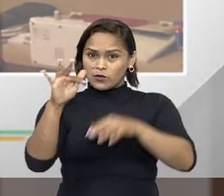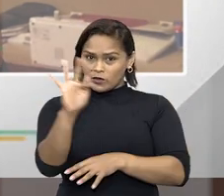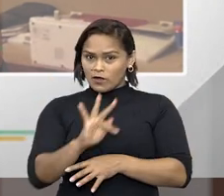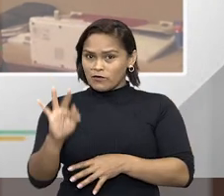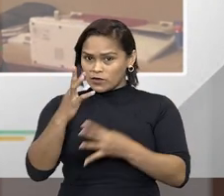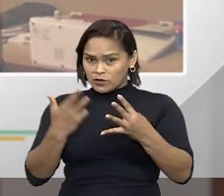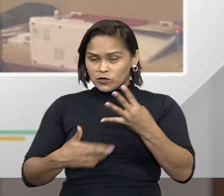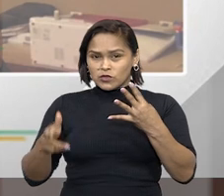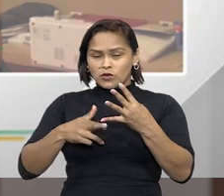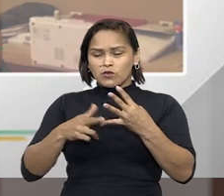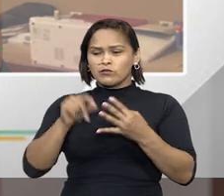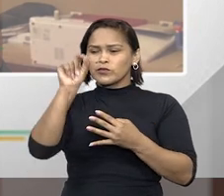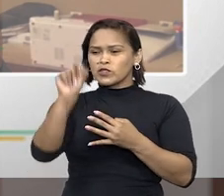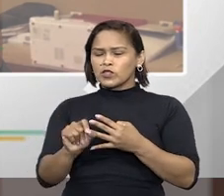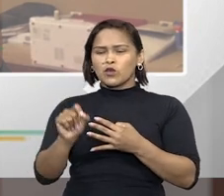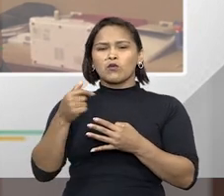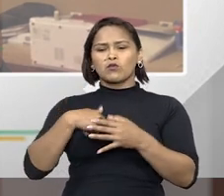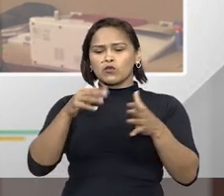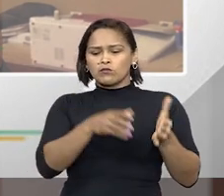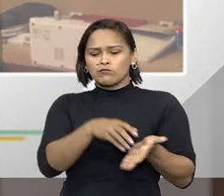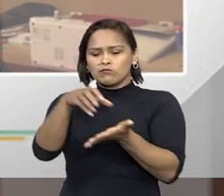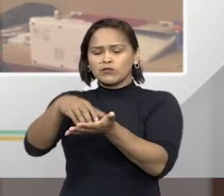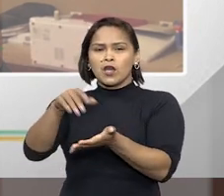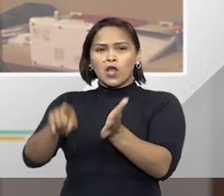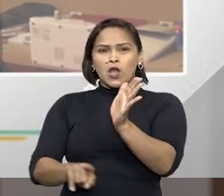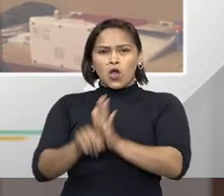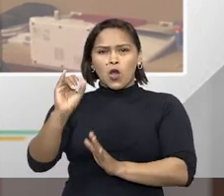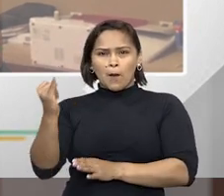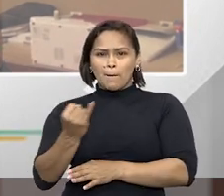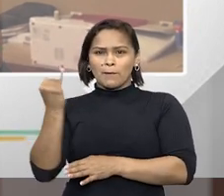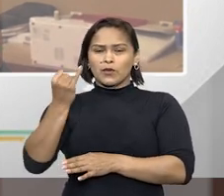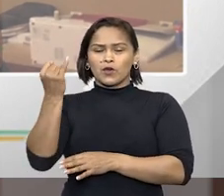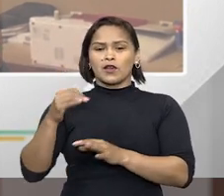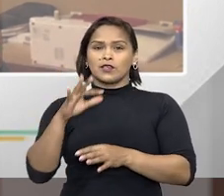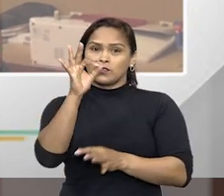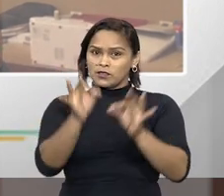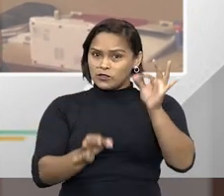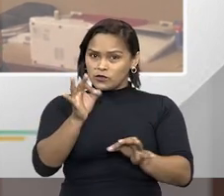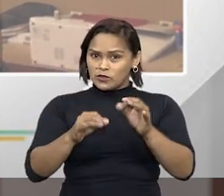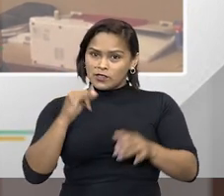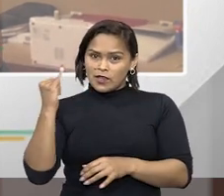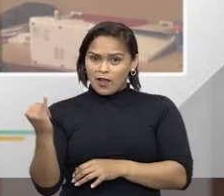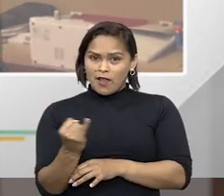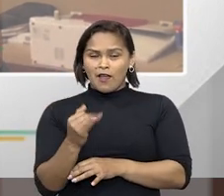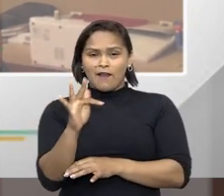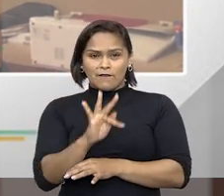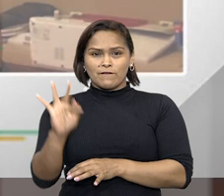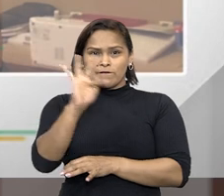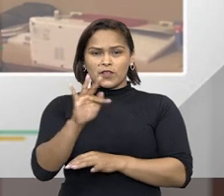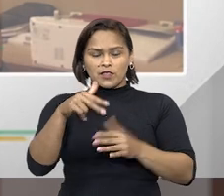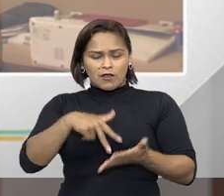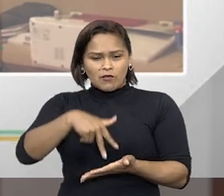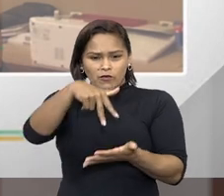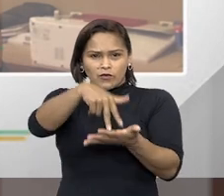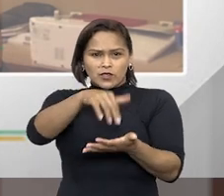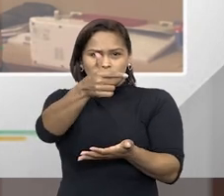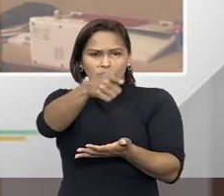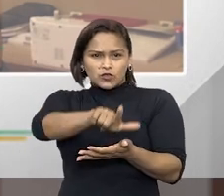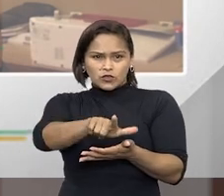saiu como uma instância maior da Justiça Federal, quando ela foi reinstalada já